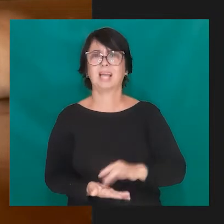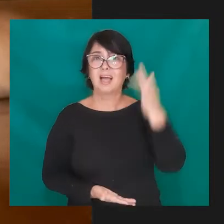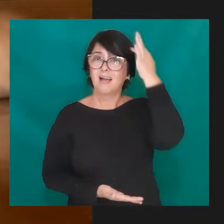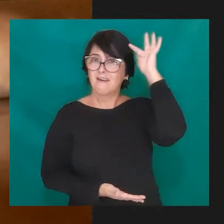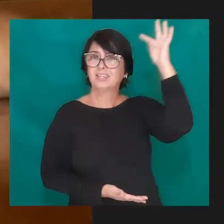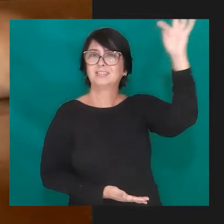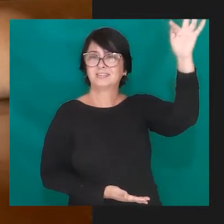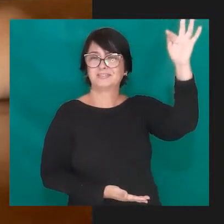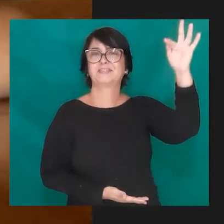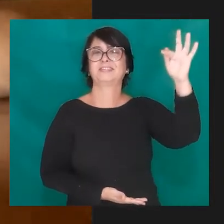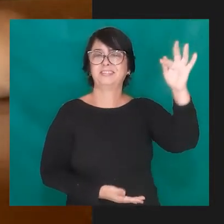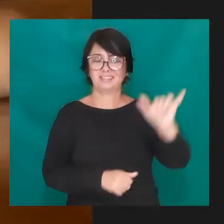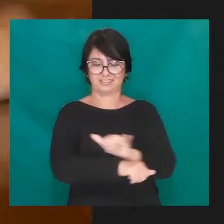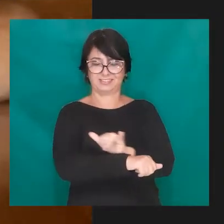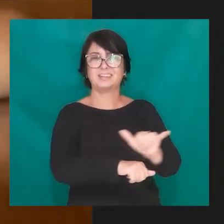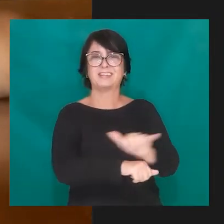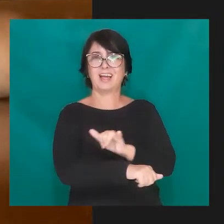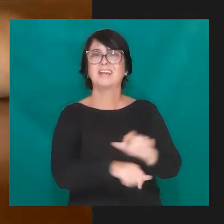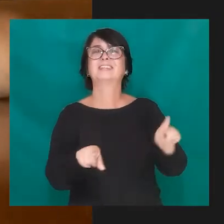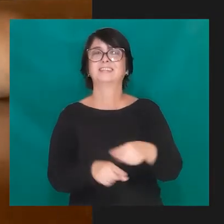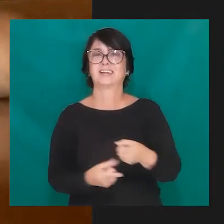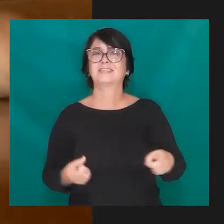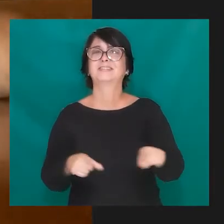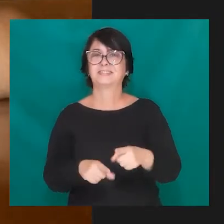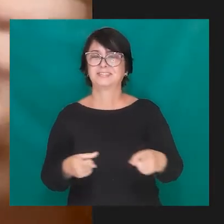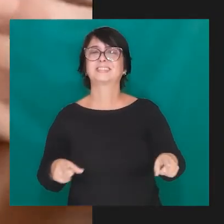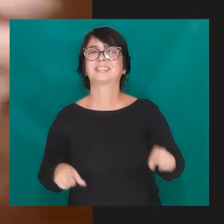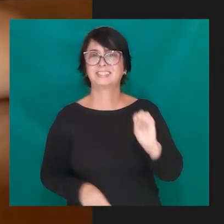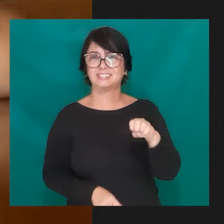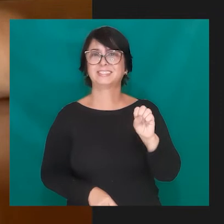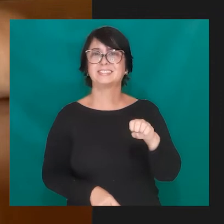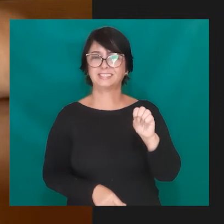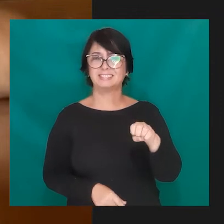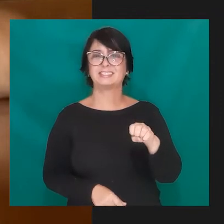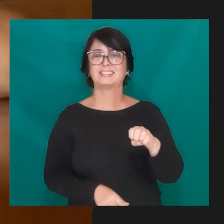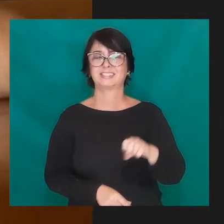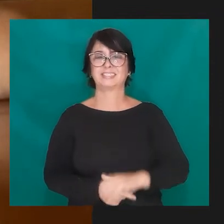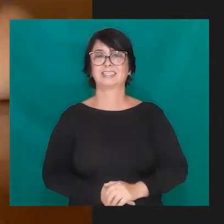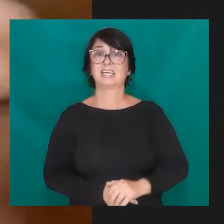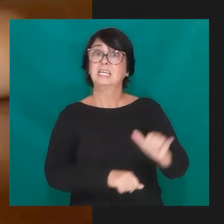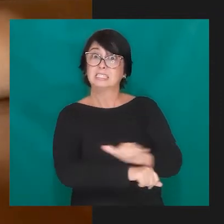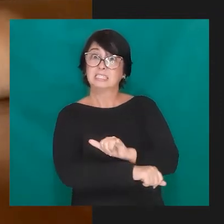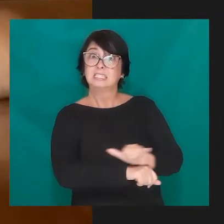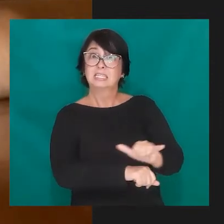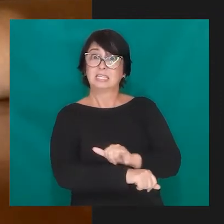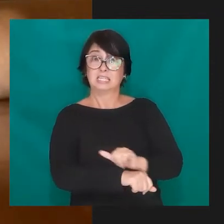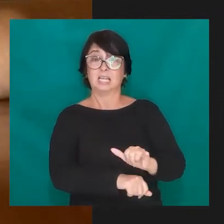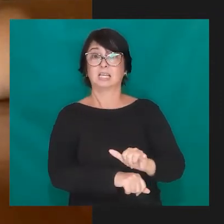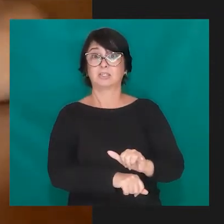é essa ferramenta da música, da gaita, do acordeon, como uma ferramenta de cidadania, como uma